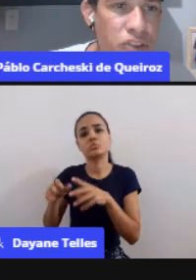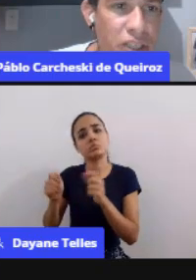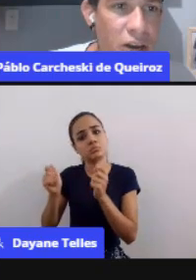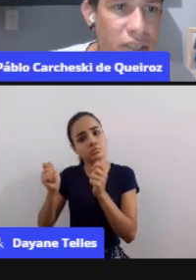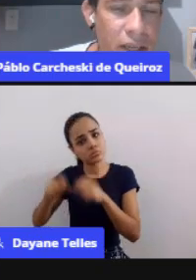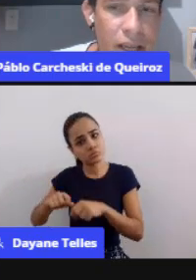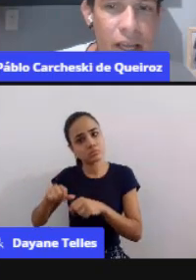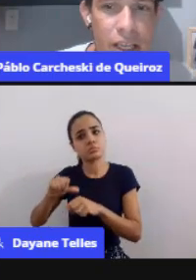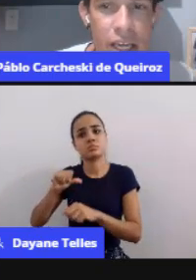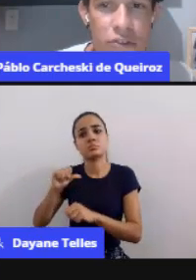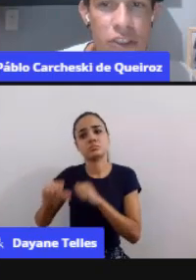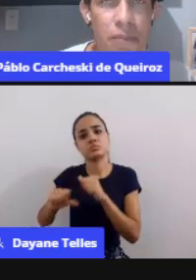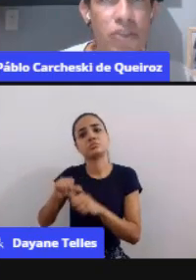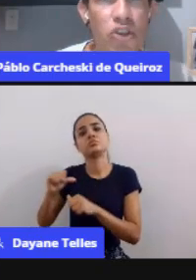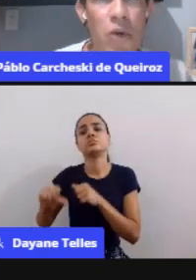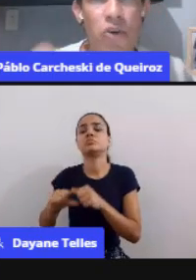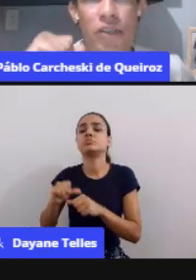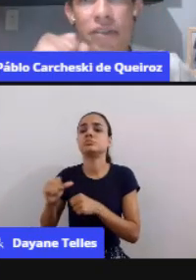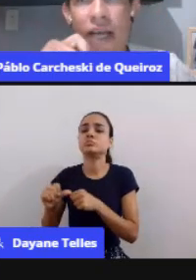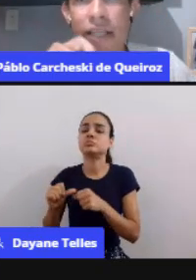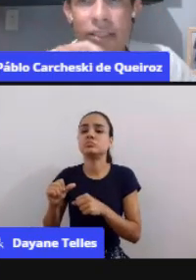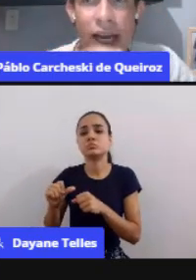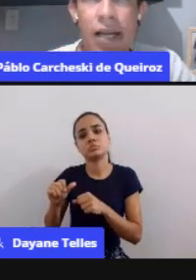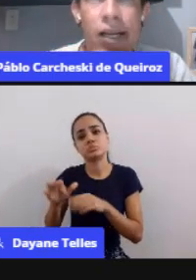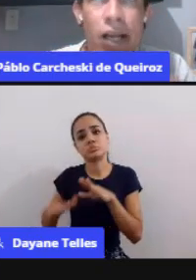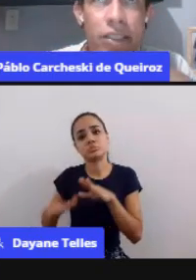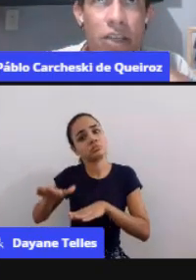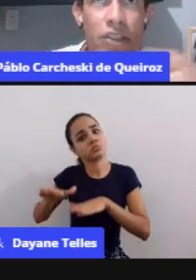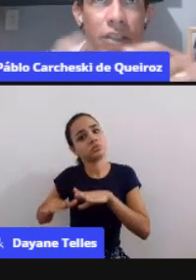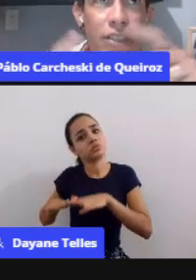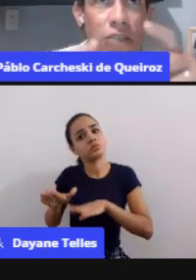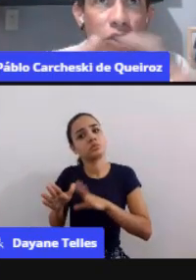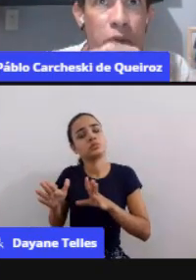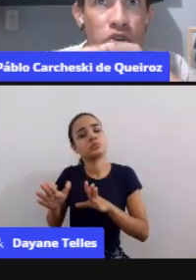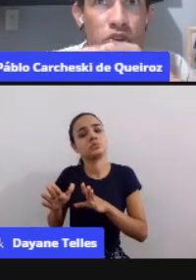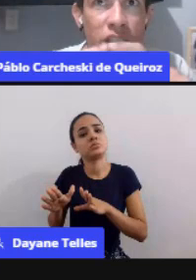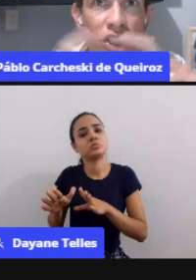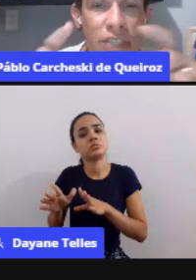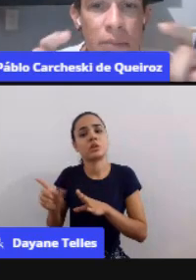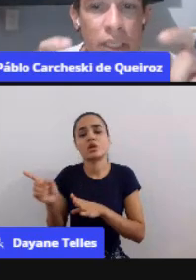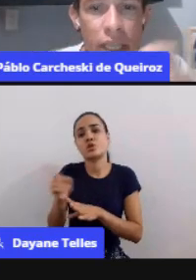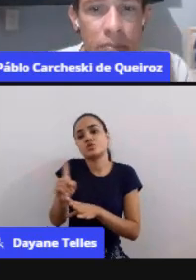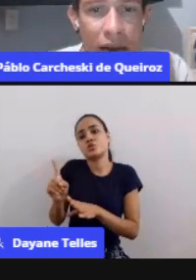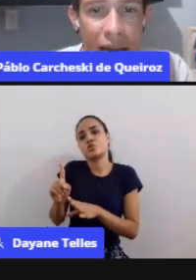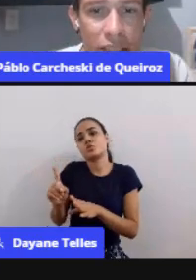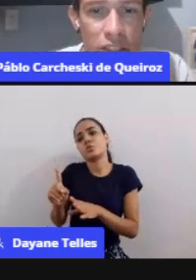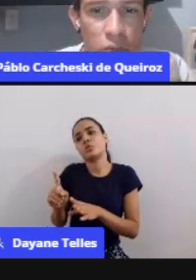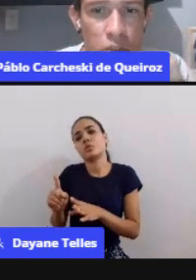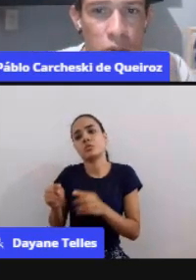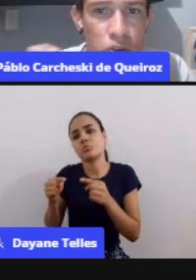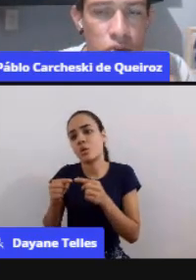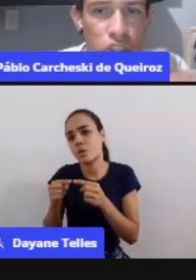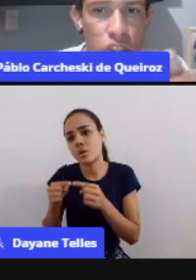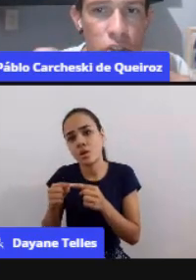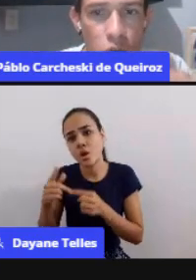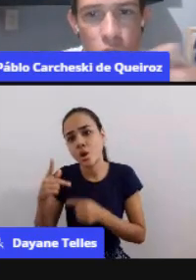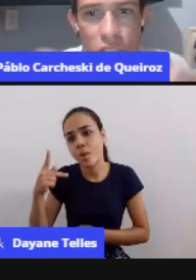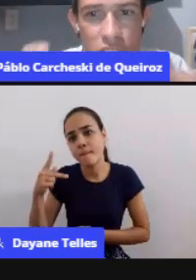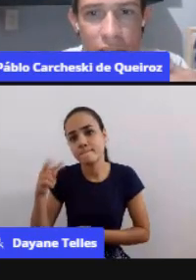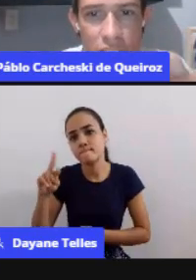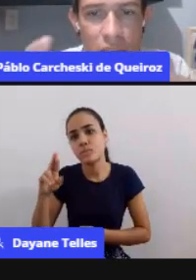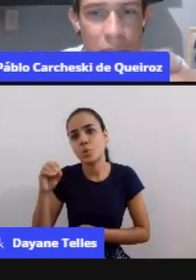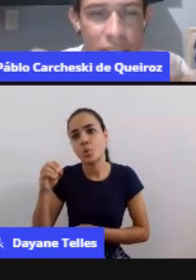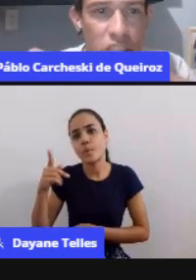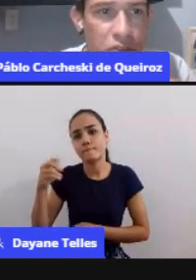será proporcional, né? E aí você mencionou uma coisa assim, talvez até no mesmo produto, né? A gente sabe que tem embalagens do mesmo produto